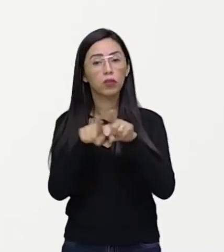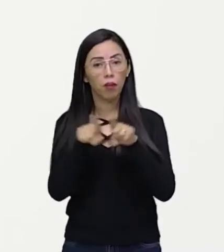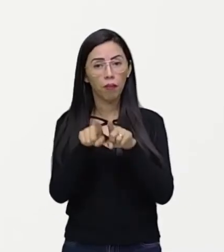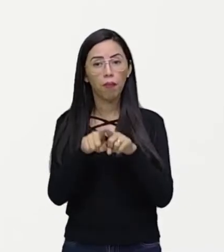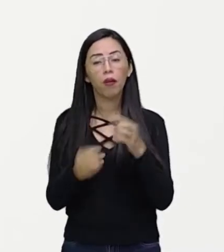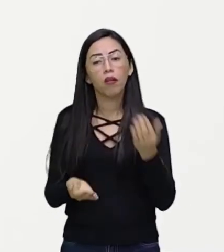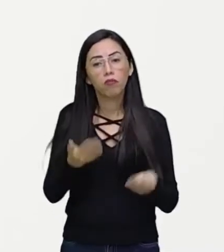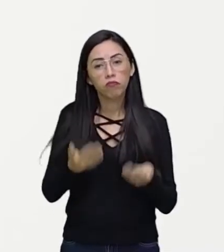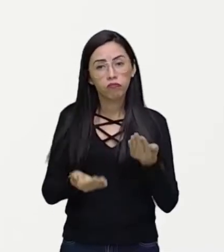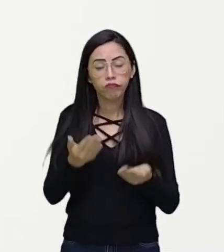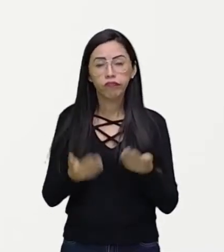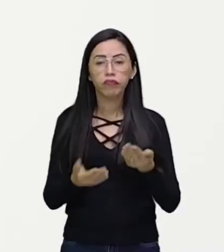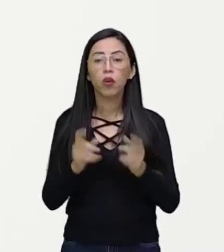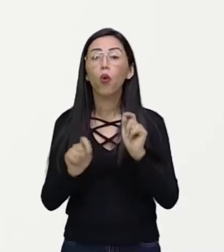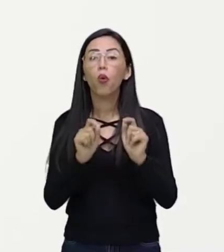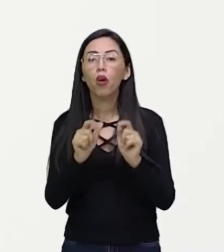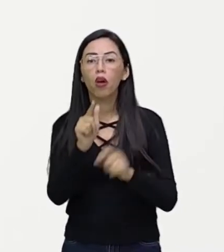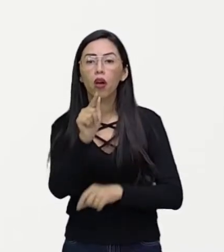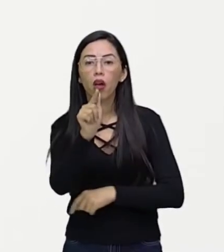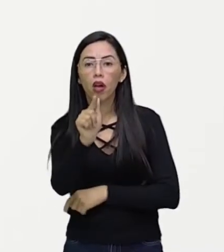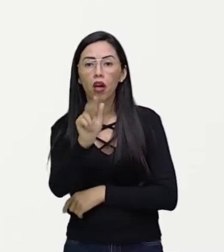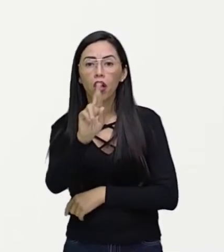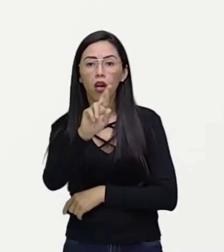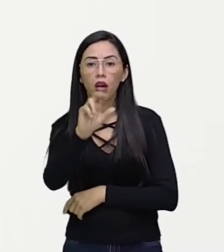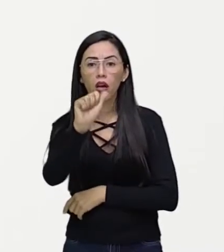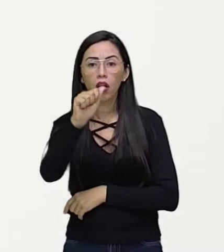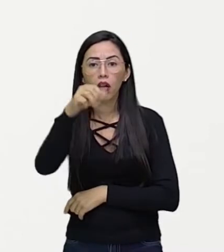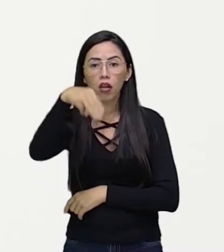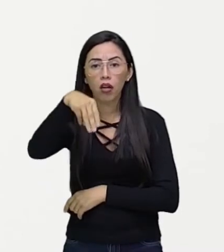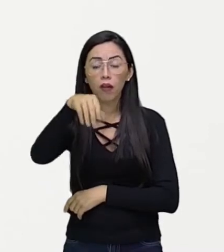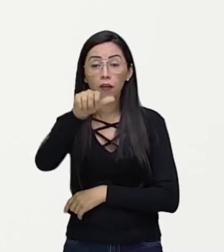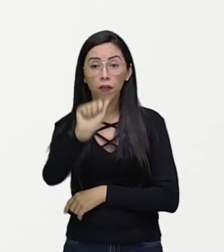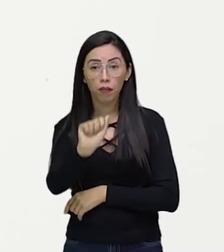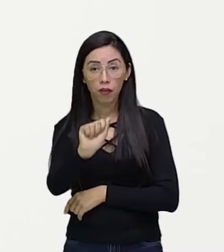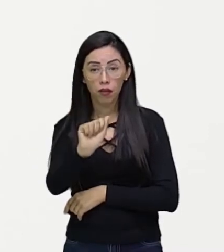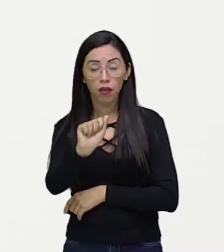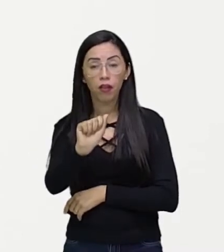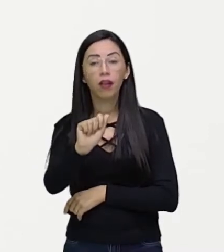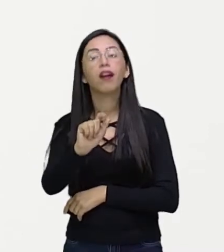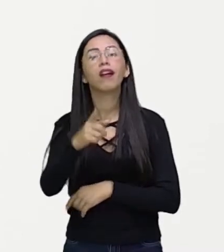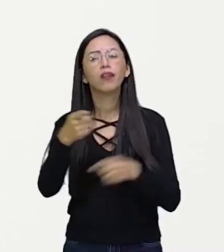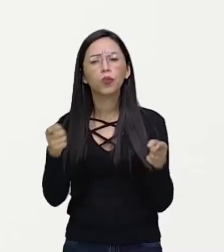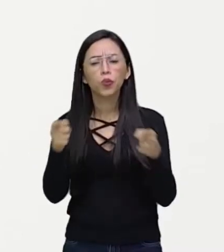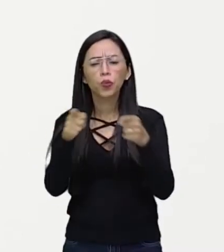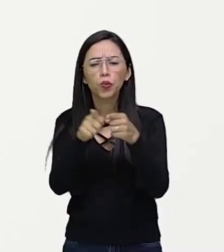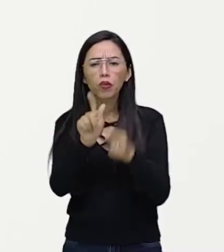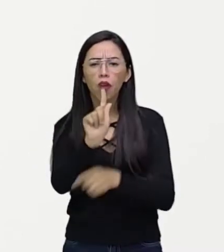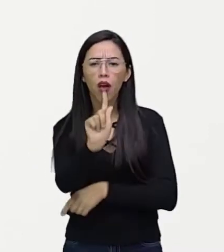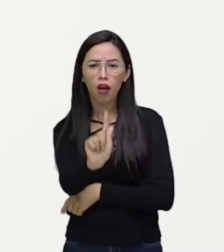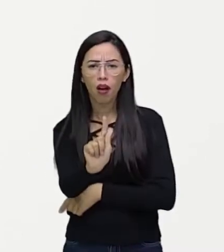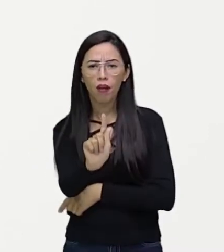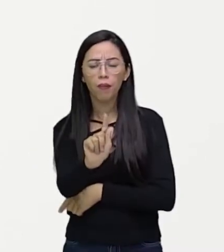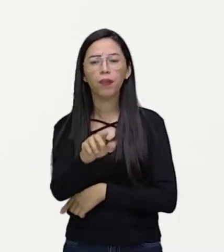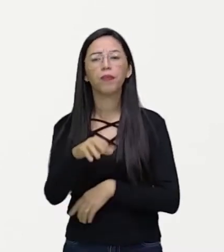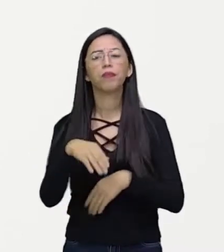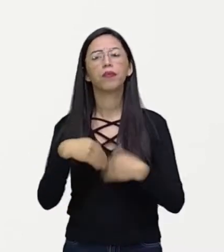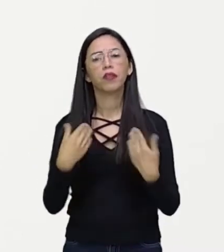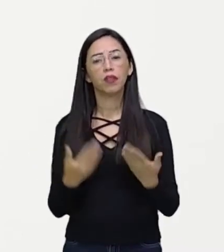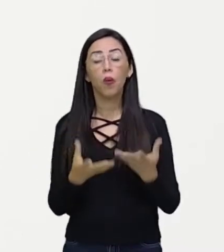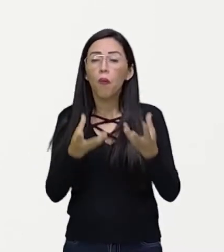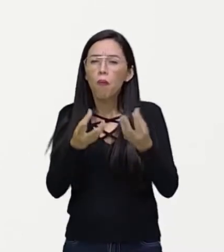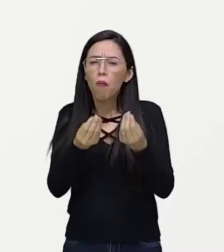pão também é medido por grama. Então, nós temos aí muitos objetos, muitos alimentos que